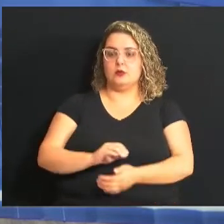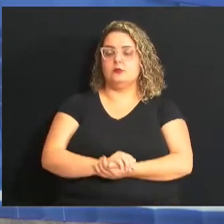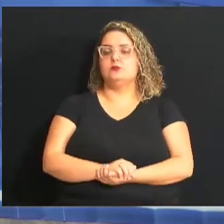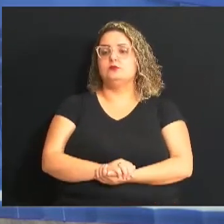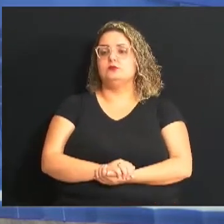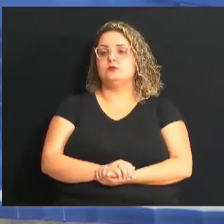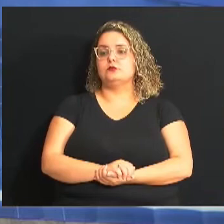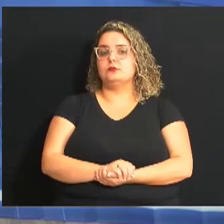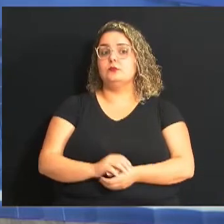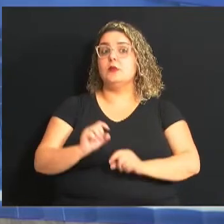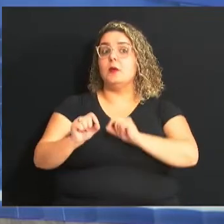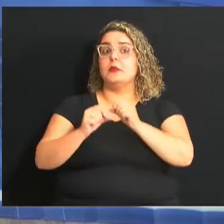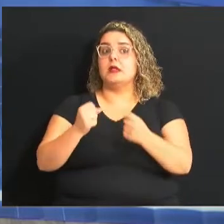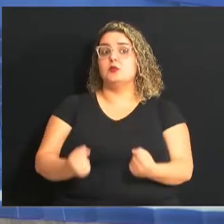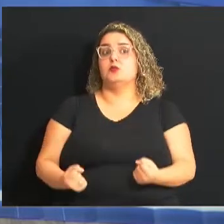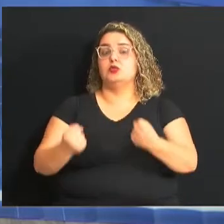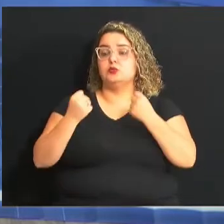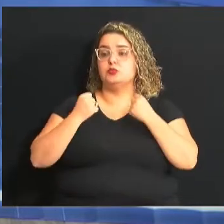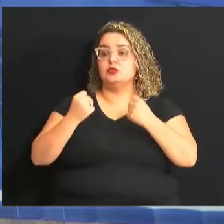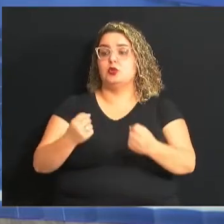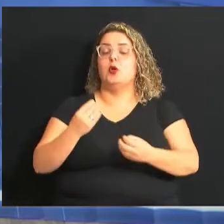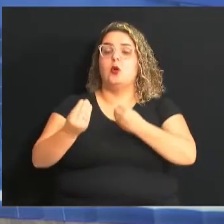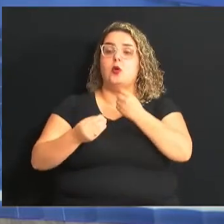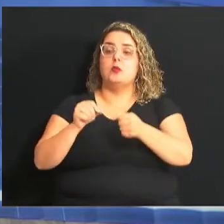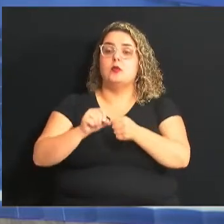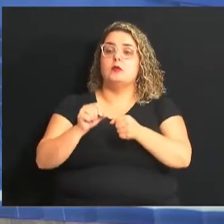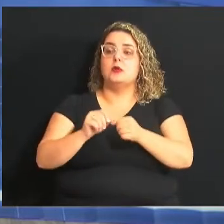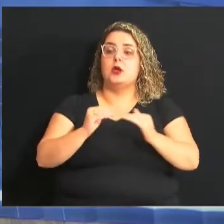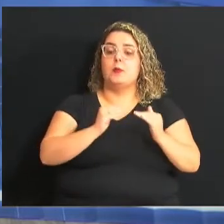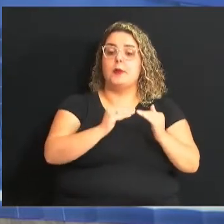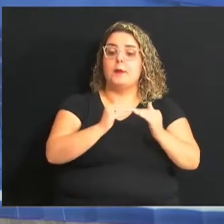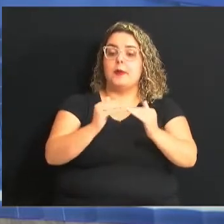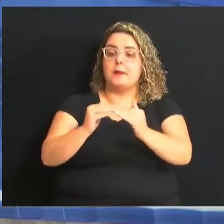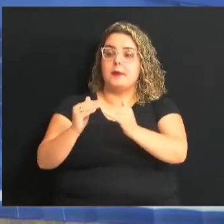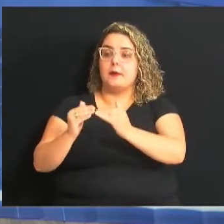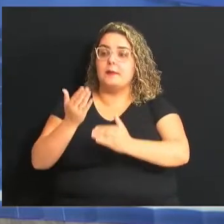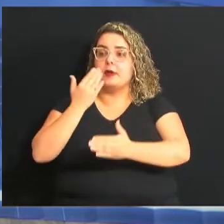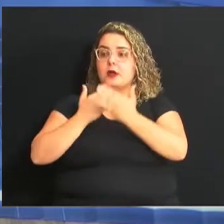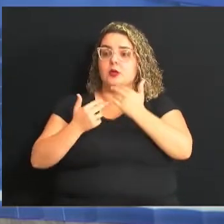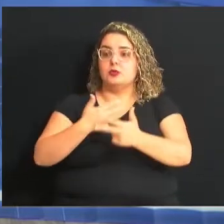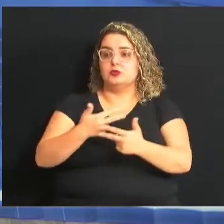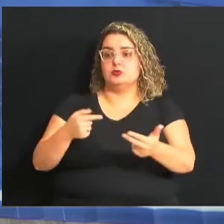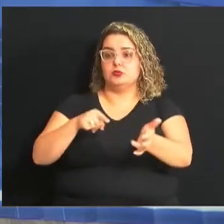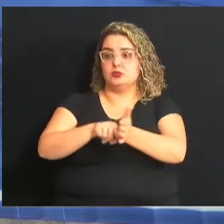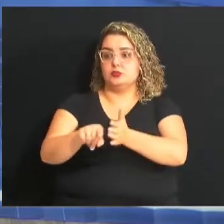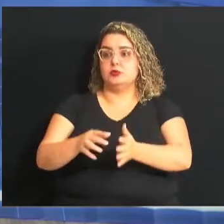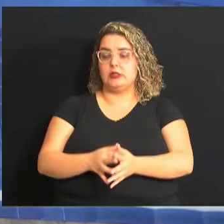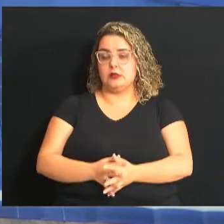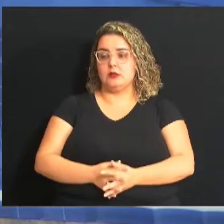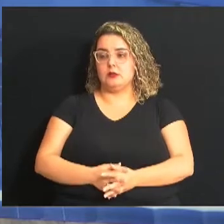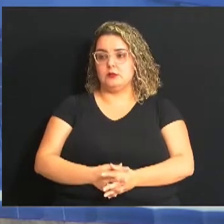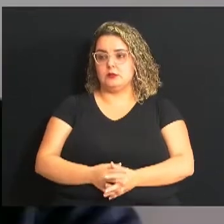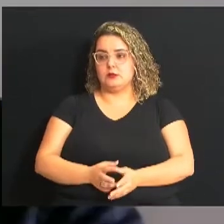quem pratica esporte, como devemos fazer as combinações dos alimentos? Ele está perguntando.